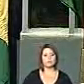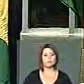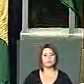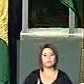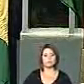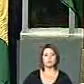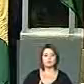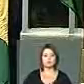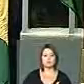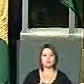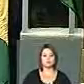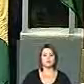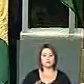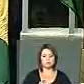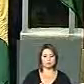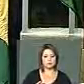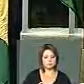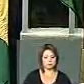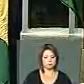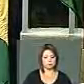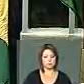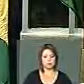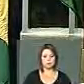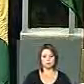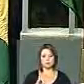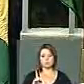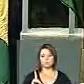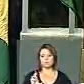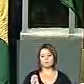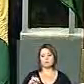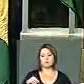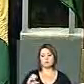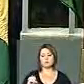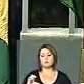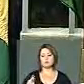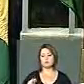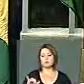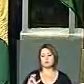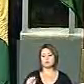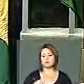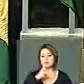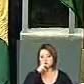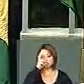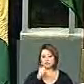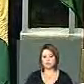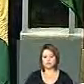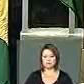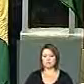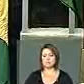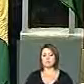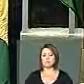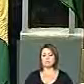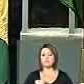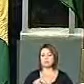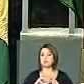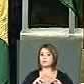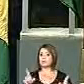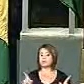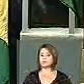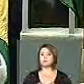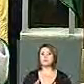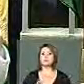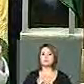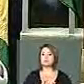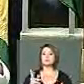de forma unificada. A democracia, portanto, que fortalecemos é a garantia de que, diferentemente